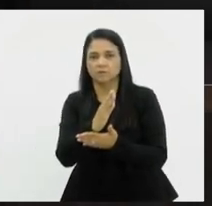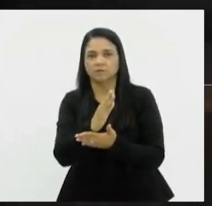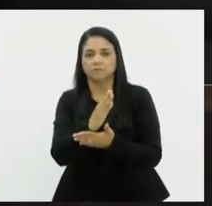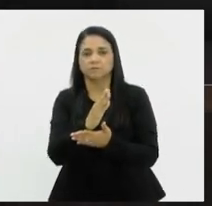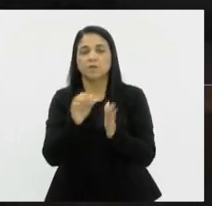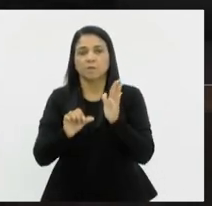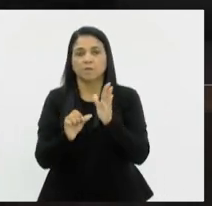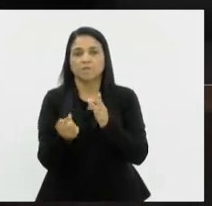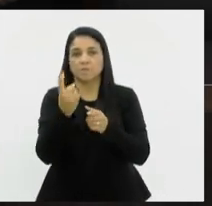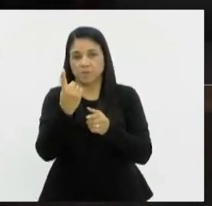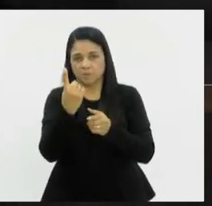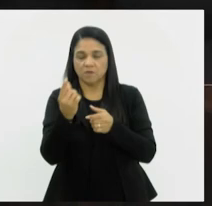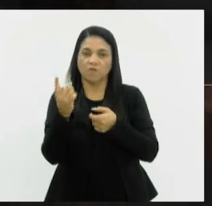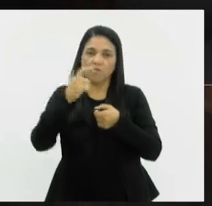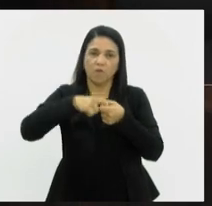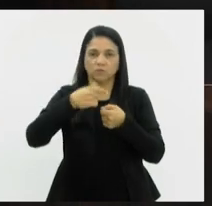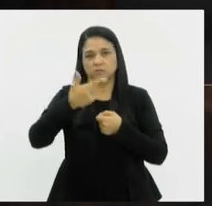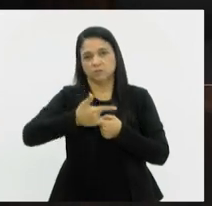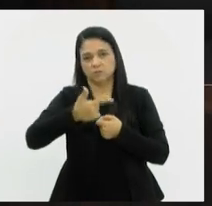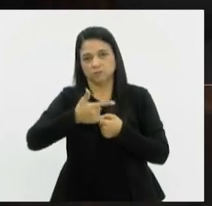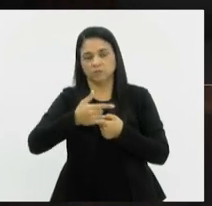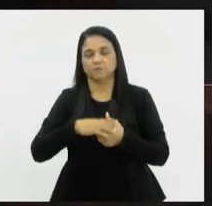Aprovado em primeira e retorna em segunda.